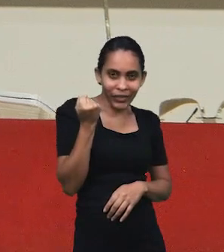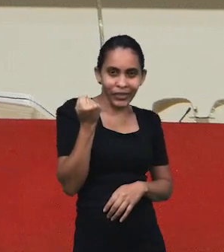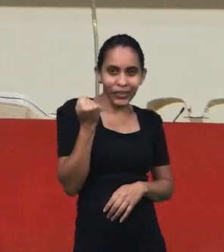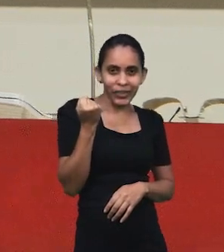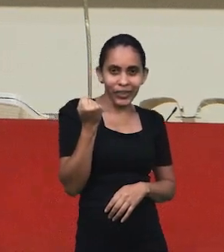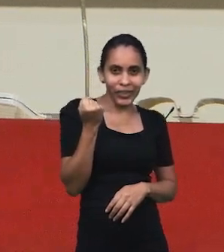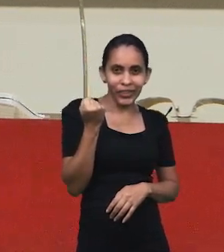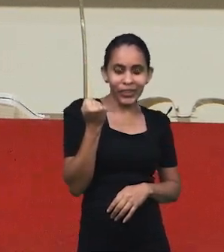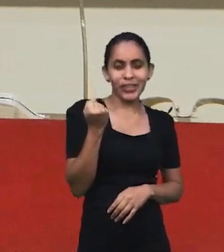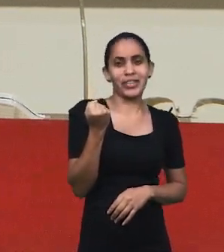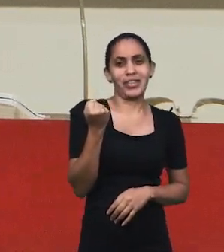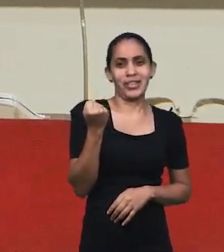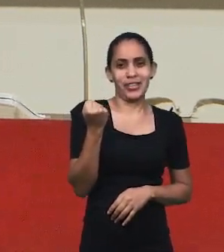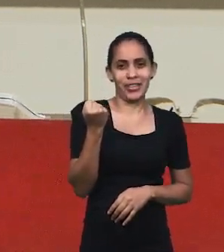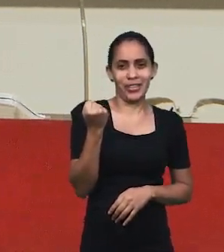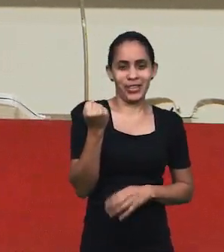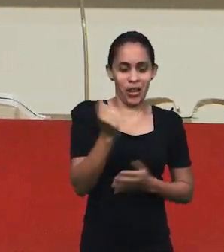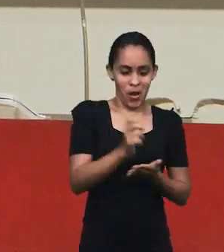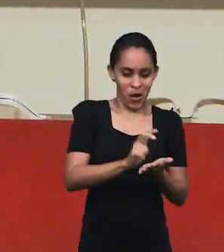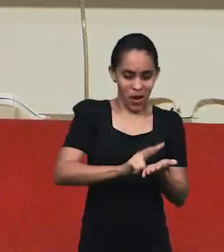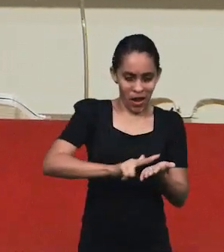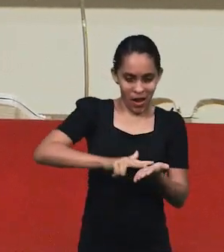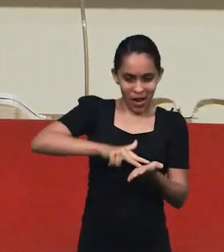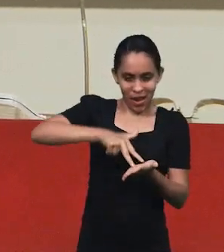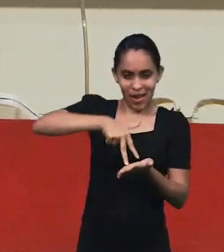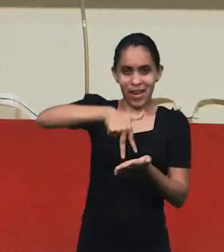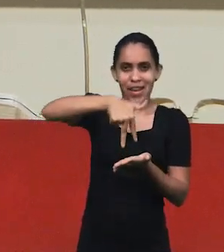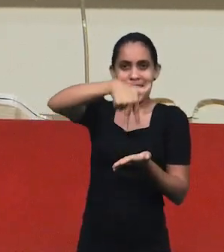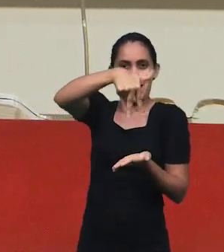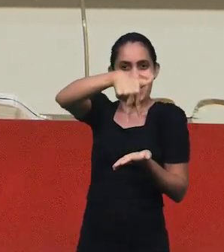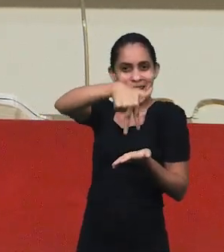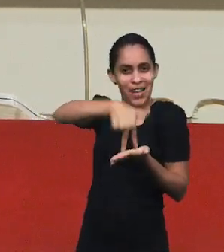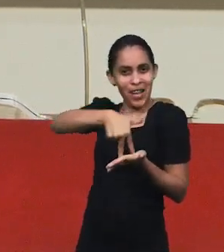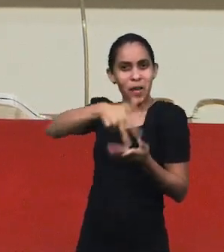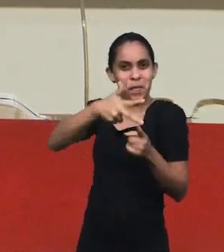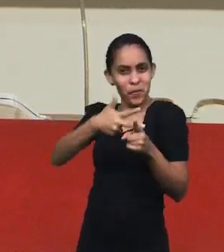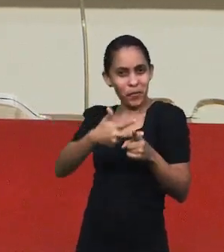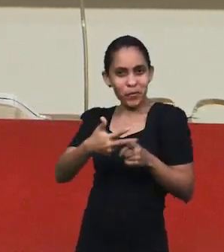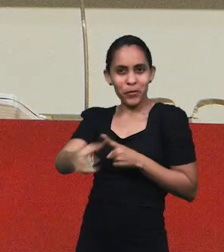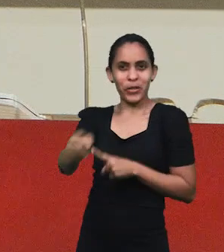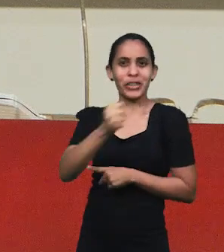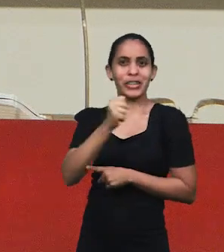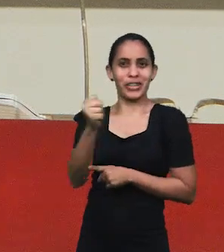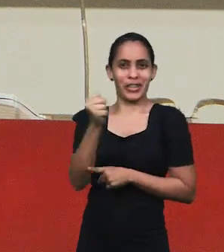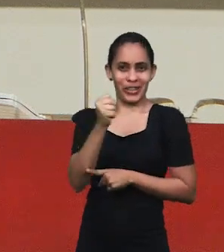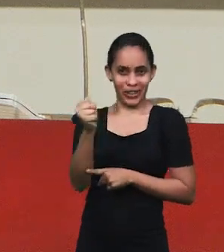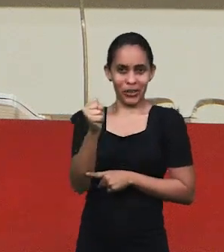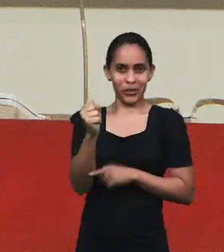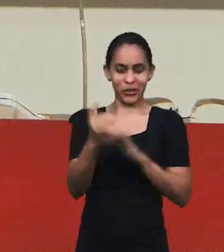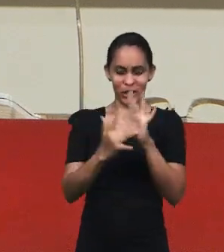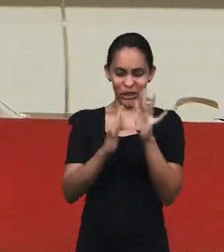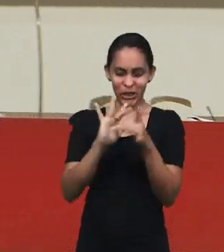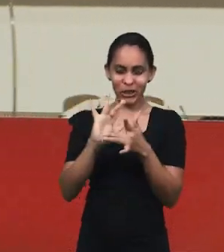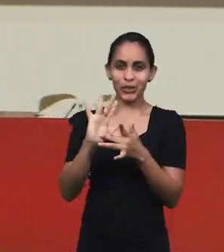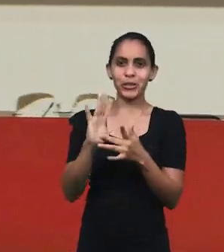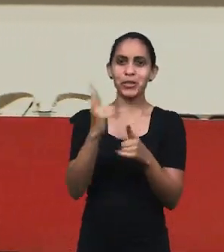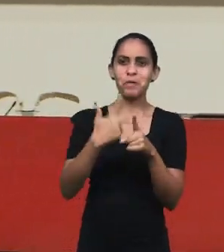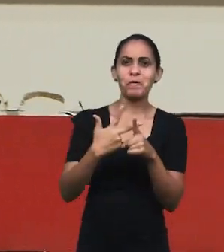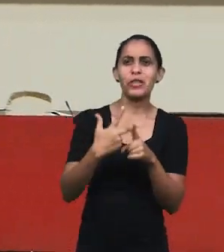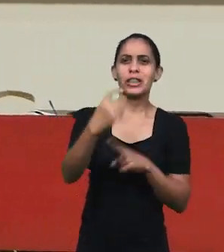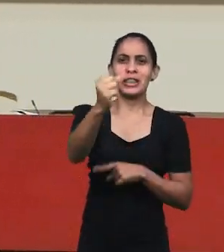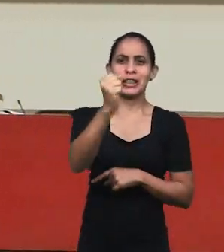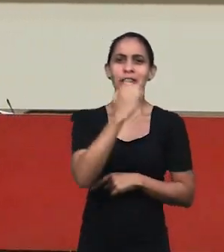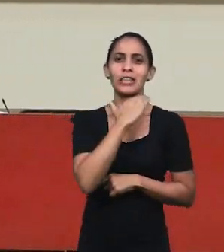vem. E ele veio. Ele vence a morte. Ele quebra os grilhões da